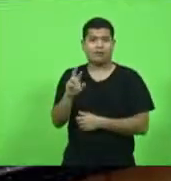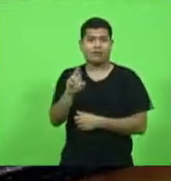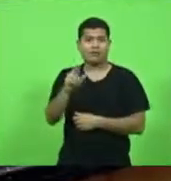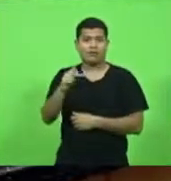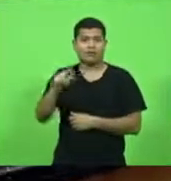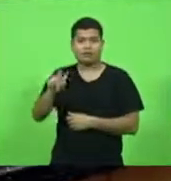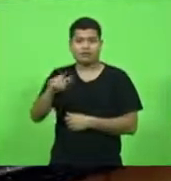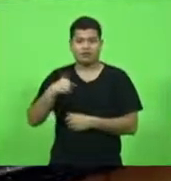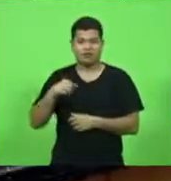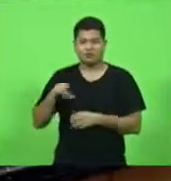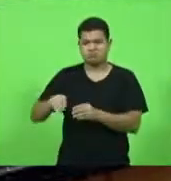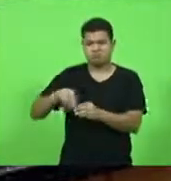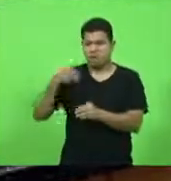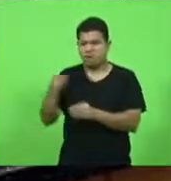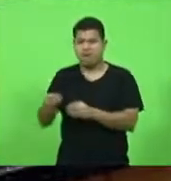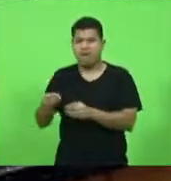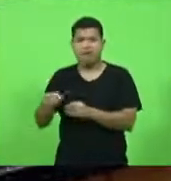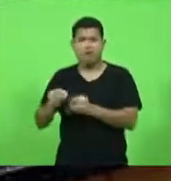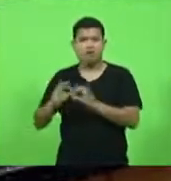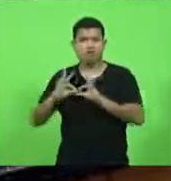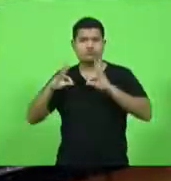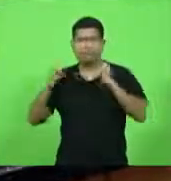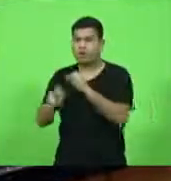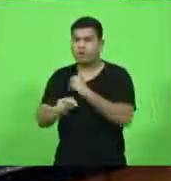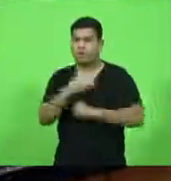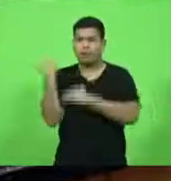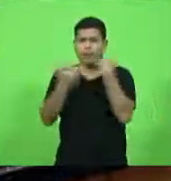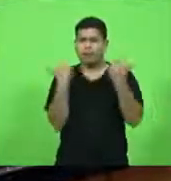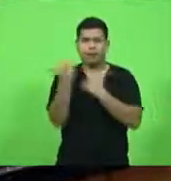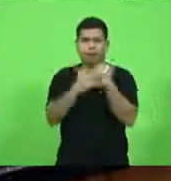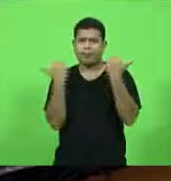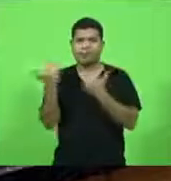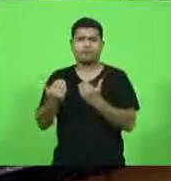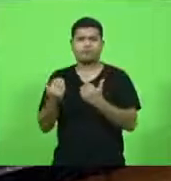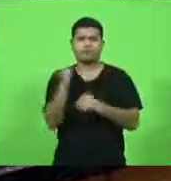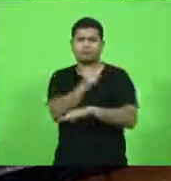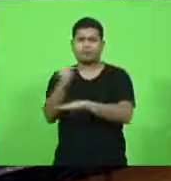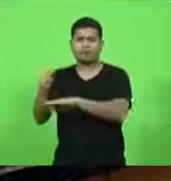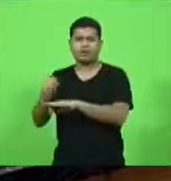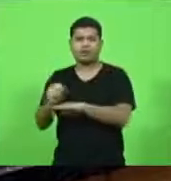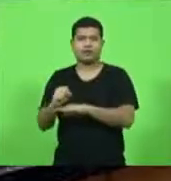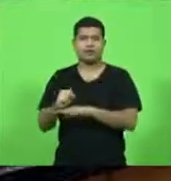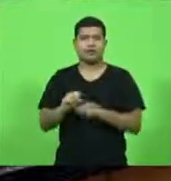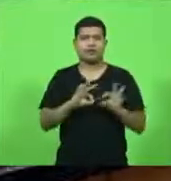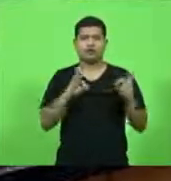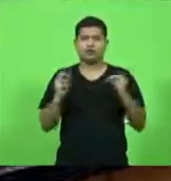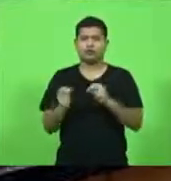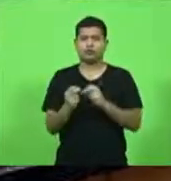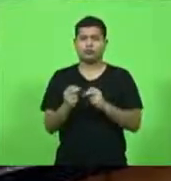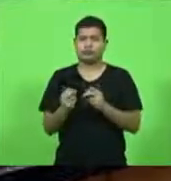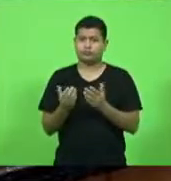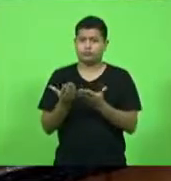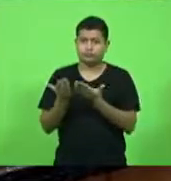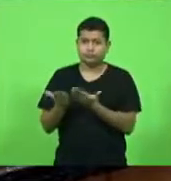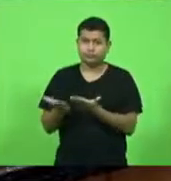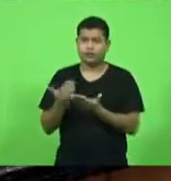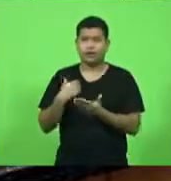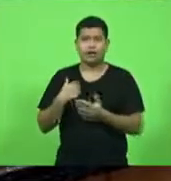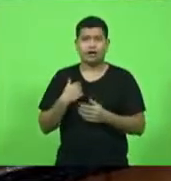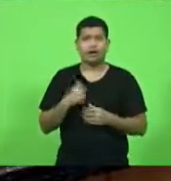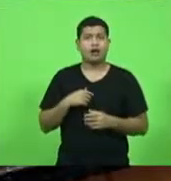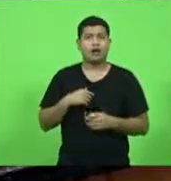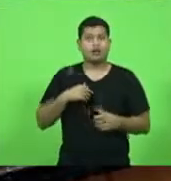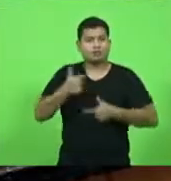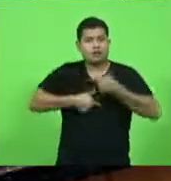tudo, é a carta de todos os poderes, é a carta que vence tudo. Você vai lá, faz um trabalho, você faz um planejamento,